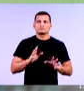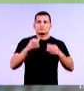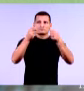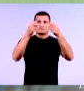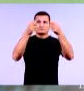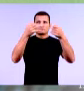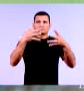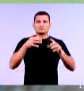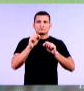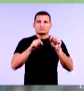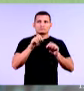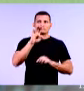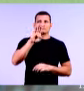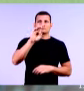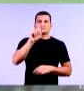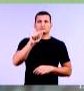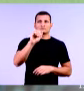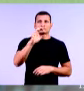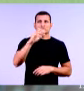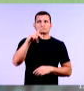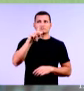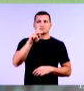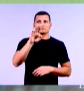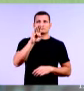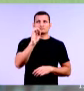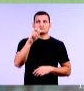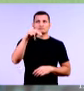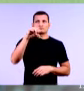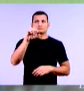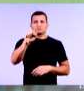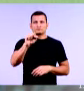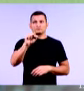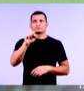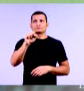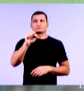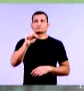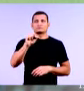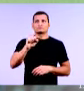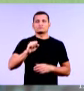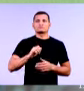longa distância, tá certo? Isso é muito importante, esse conceito, ok?